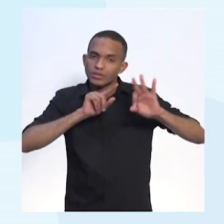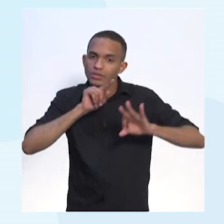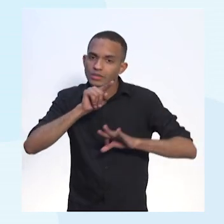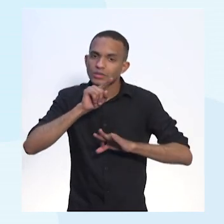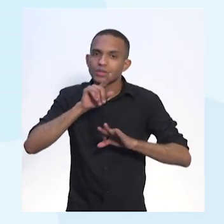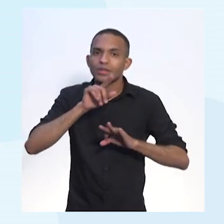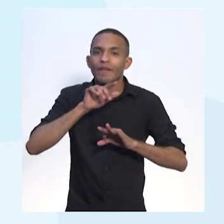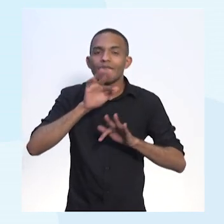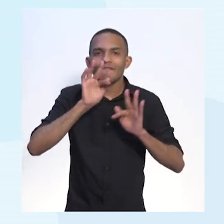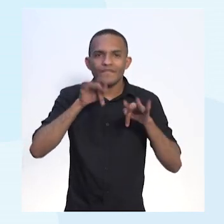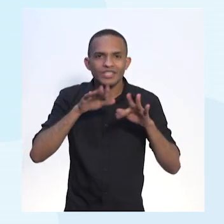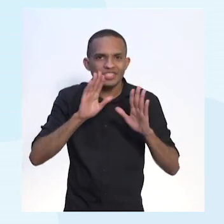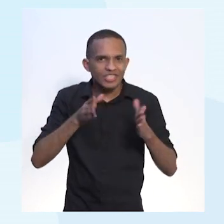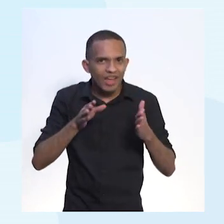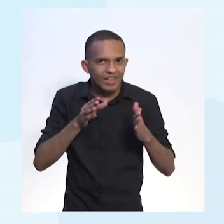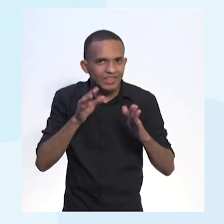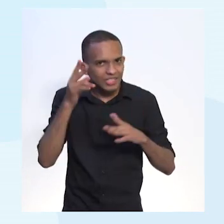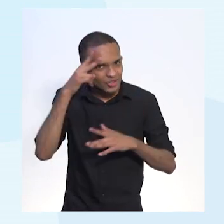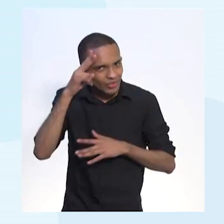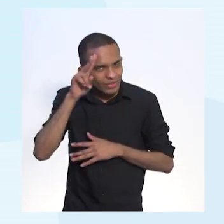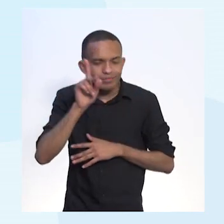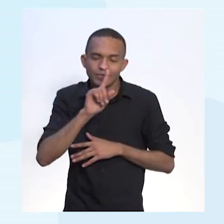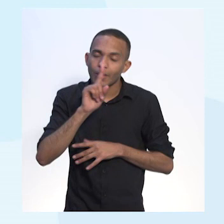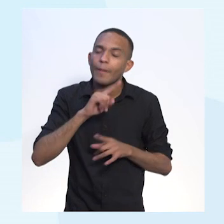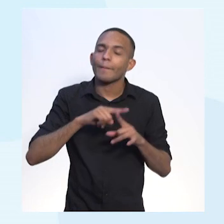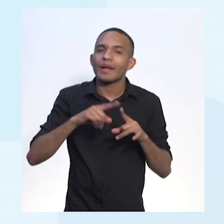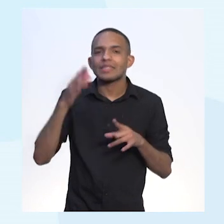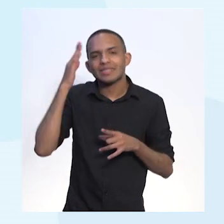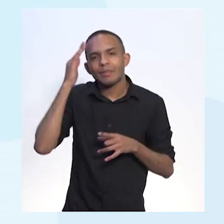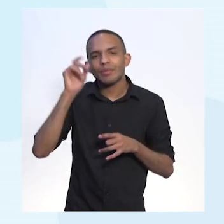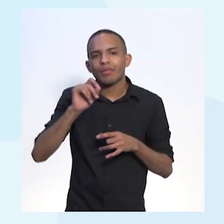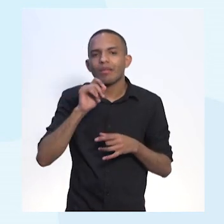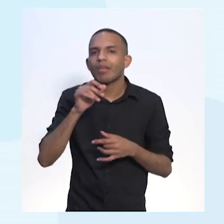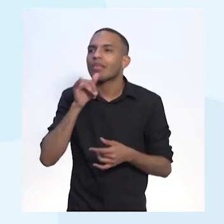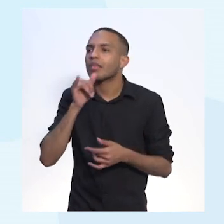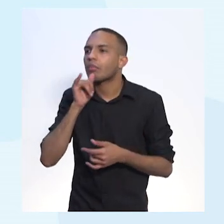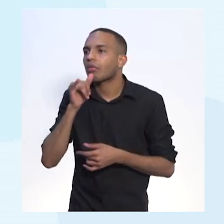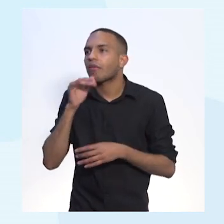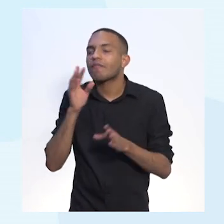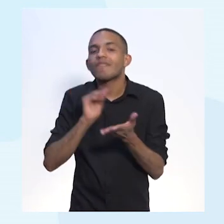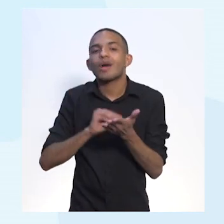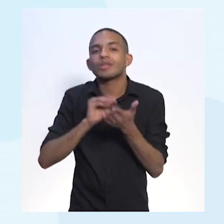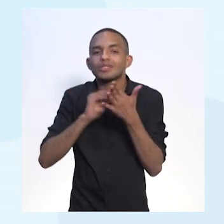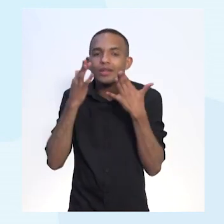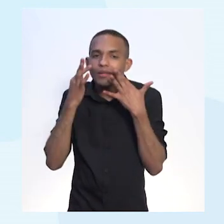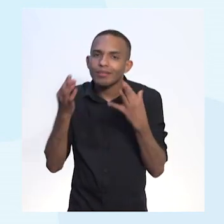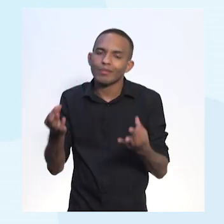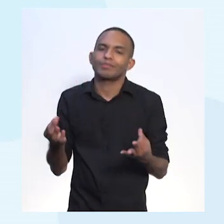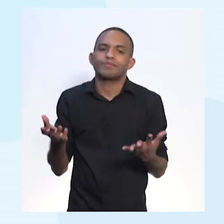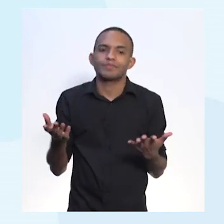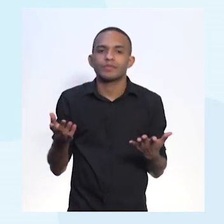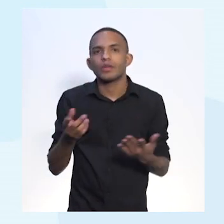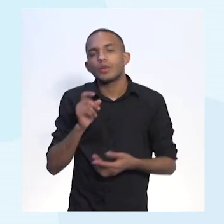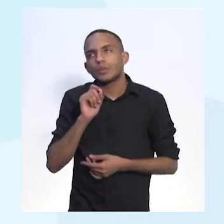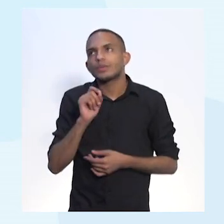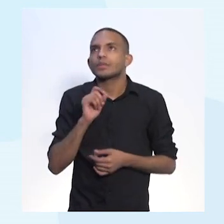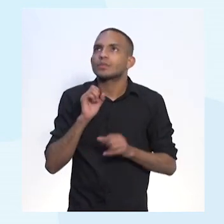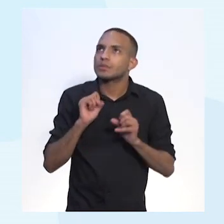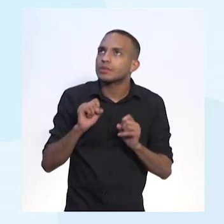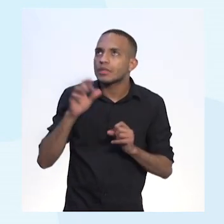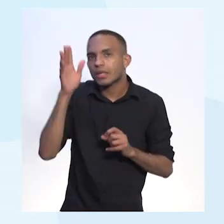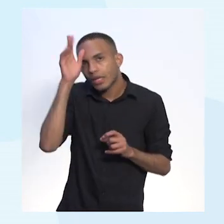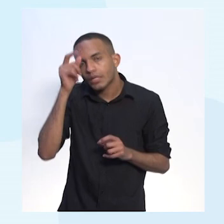tinha terminado a história, né? Mas a gente sabe que foi um descuido. Mas ficou-se, sim, naquela hipótese ainda de que a galinha engoliu, de que